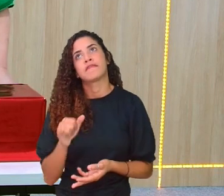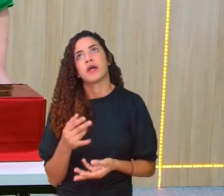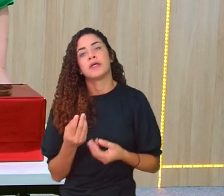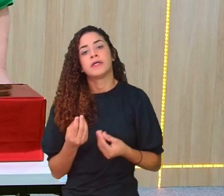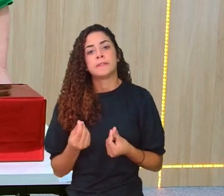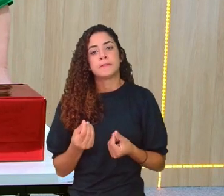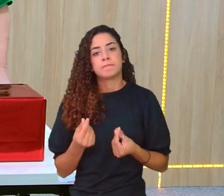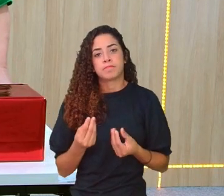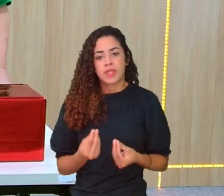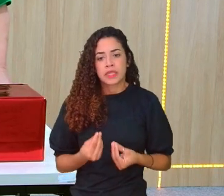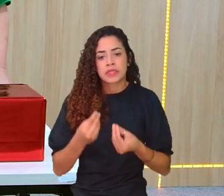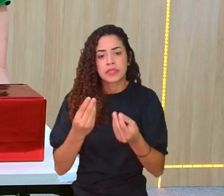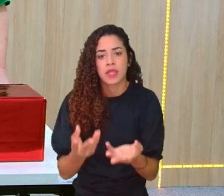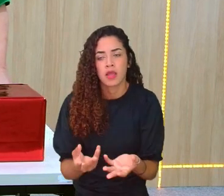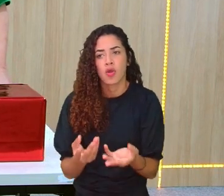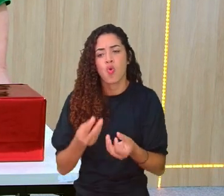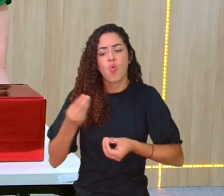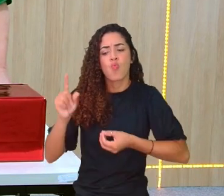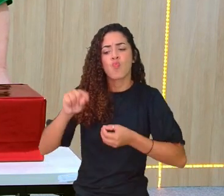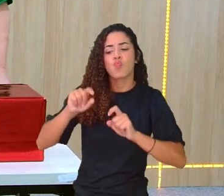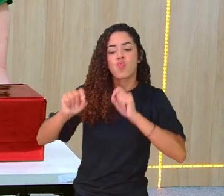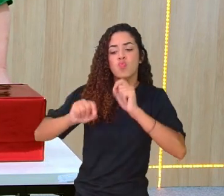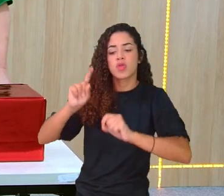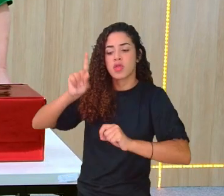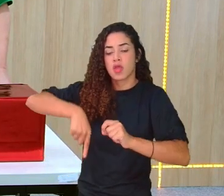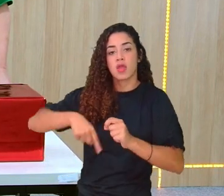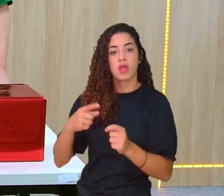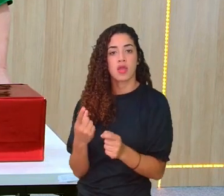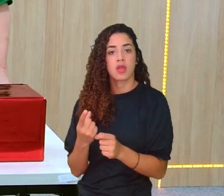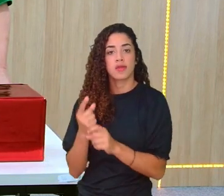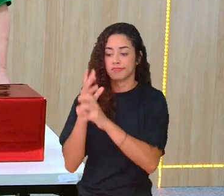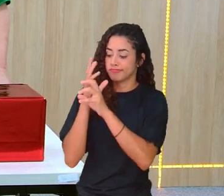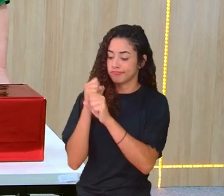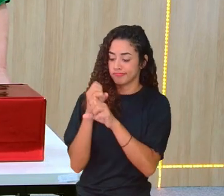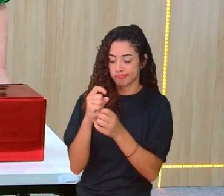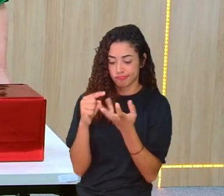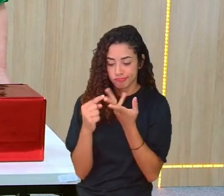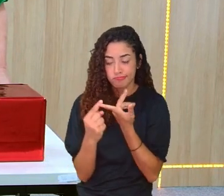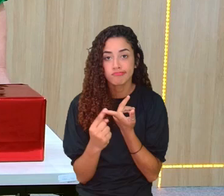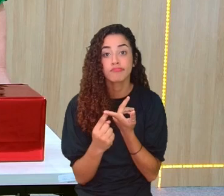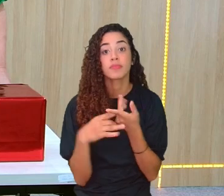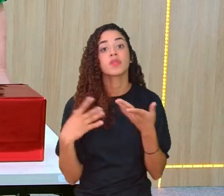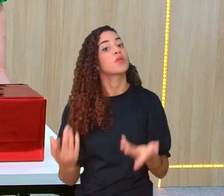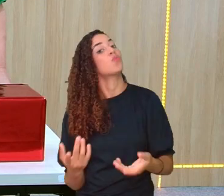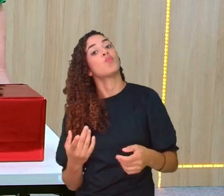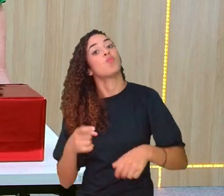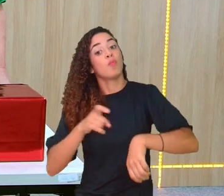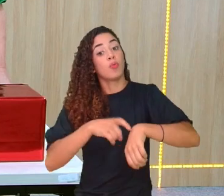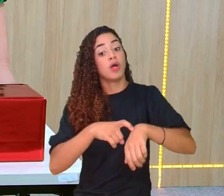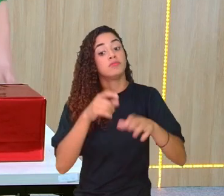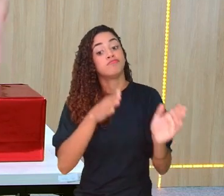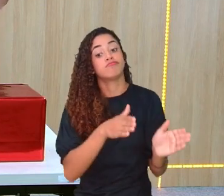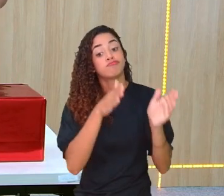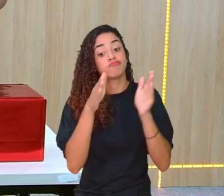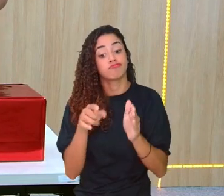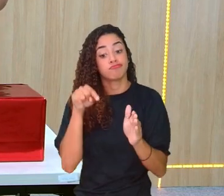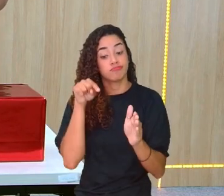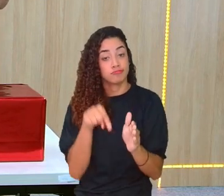trazer a ideia da contagem. E quando vocês chegarem na parte que a gente precisa